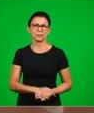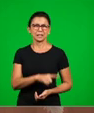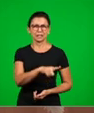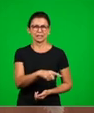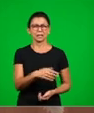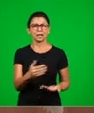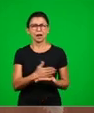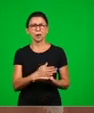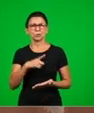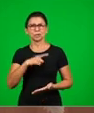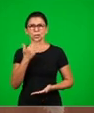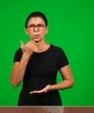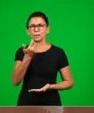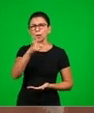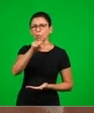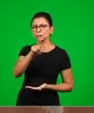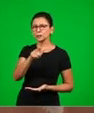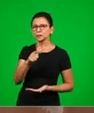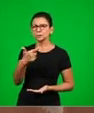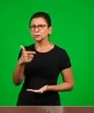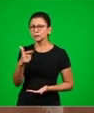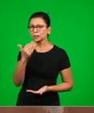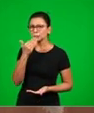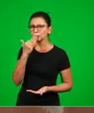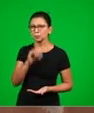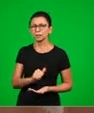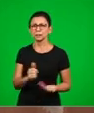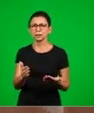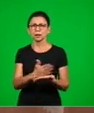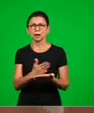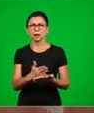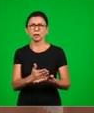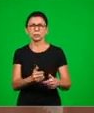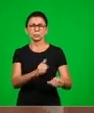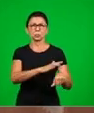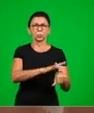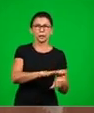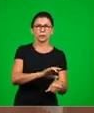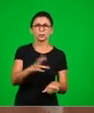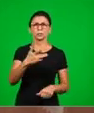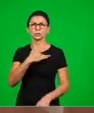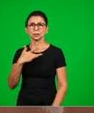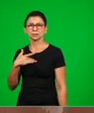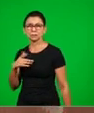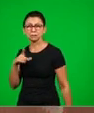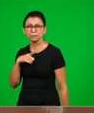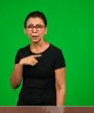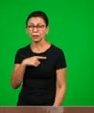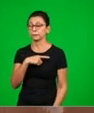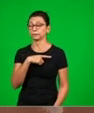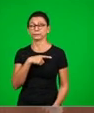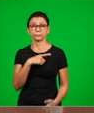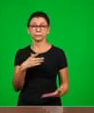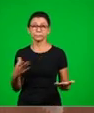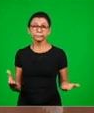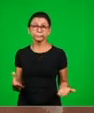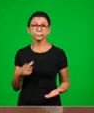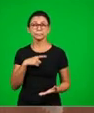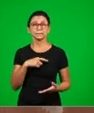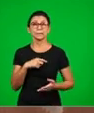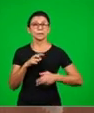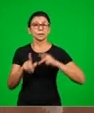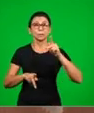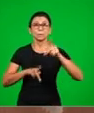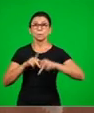tem, então é o que é doente e o que é bom, então é isso, é o que tem muito e o que tem pouco, é